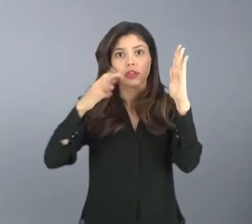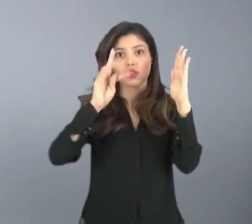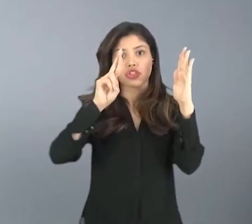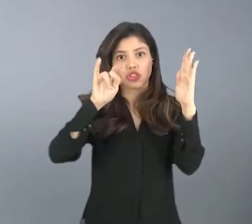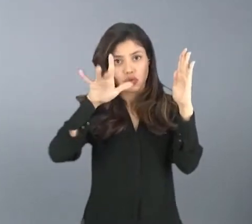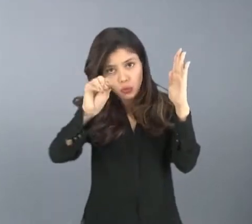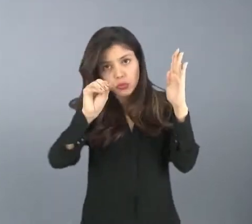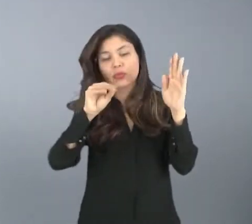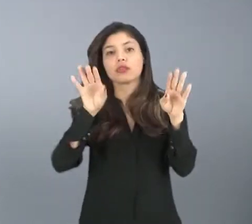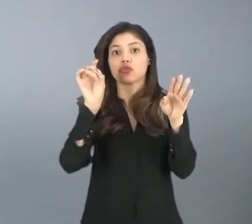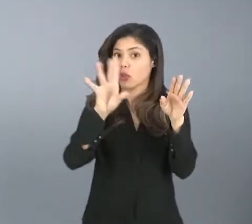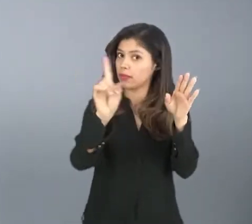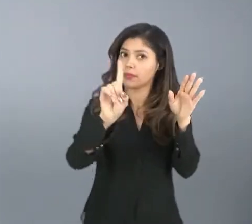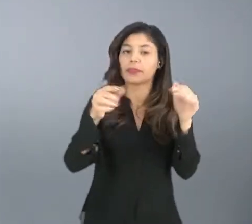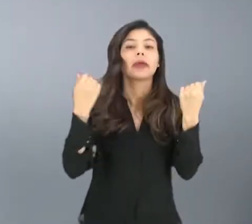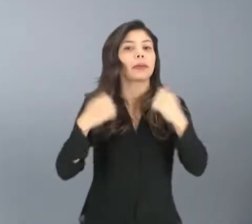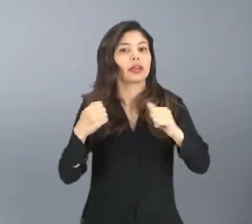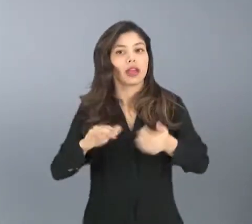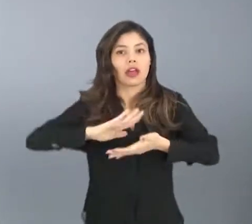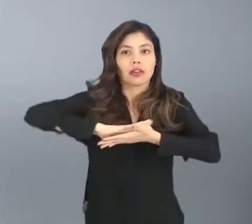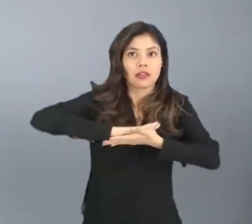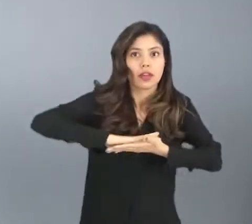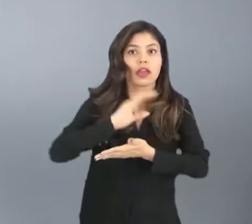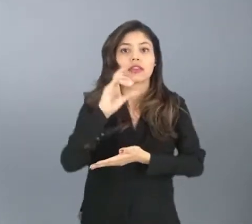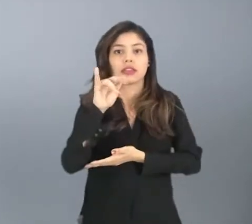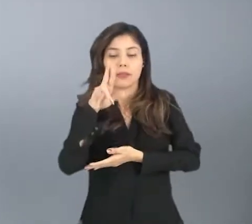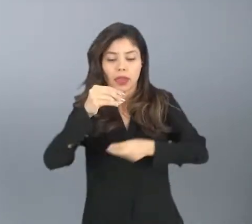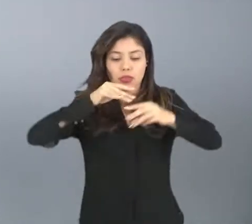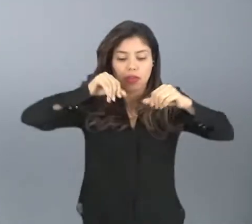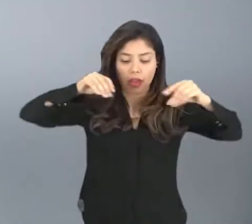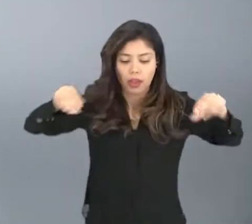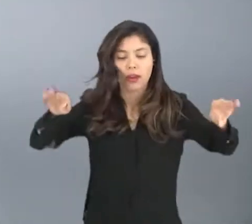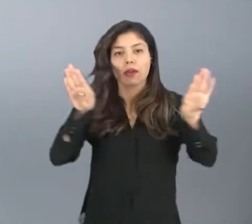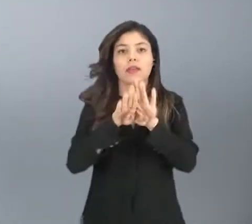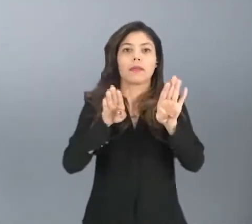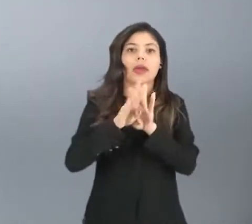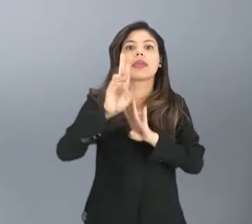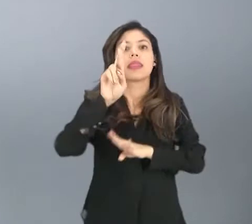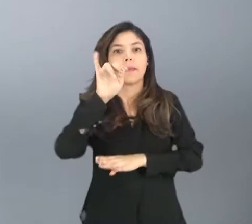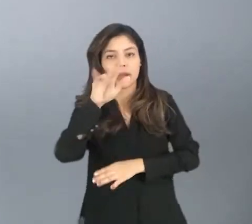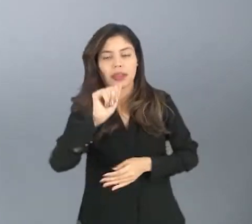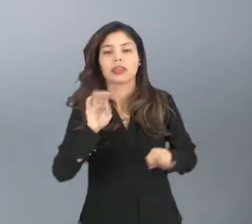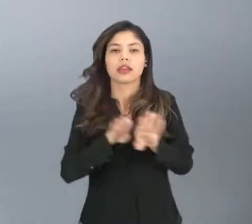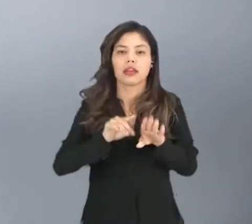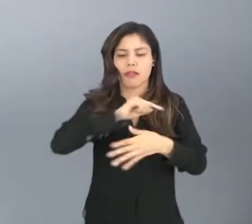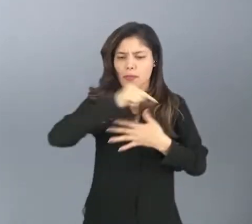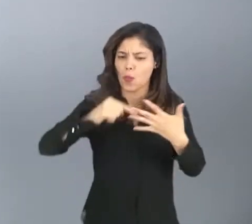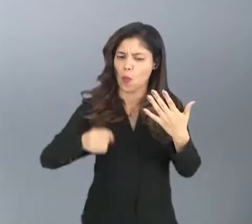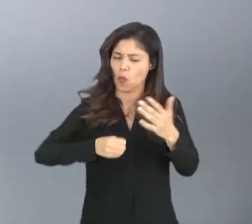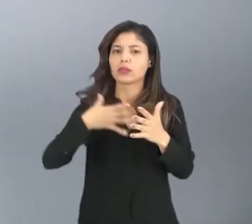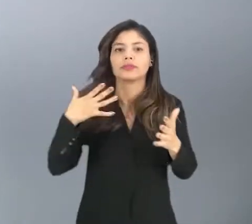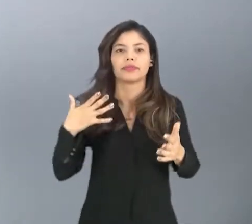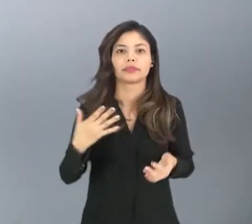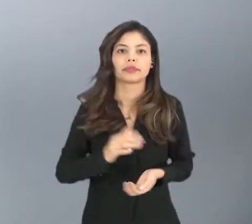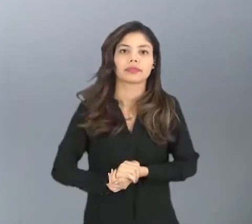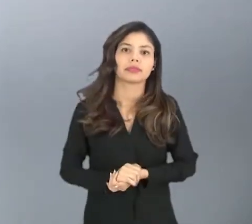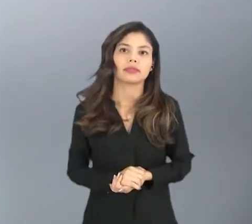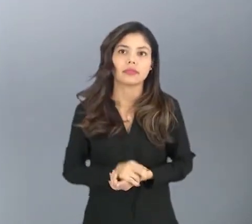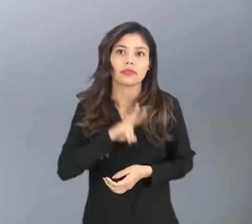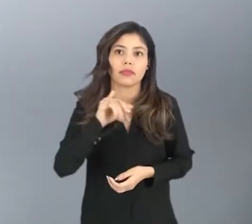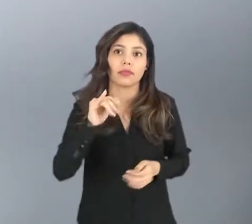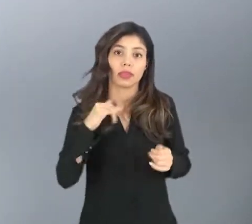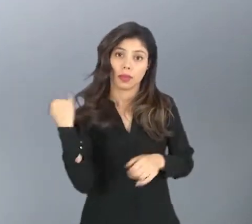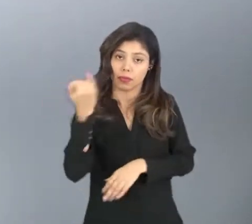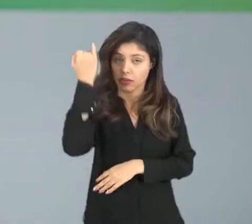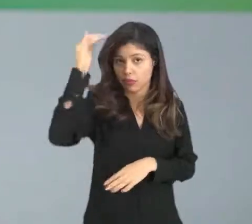seria suficiente. Eu precisaria também do cimento, da areia, da brita, de uma série de materiais. E aí o tijolo vai ser um